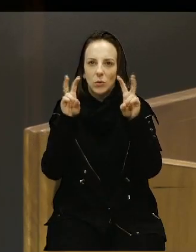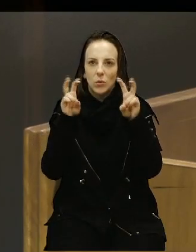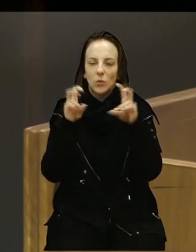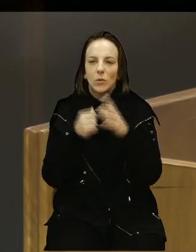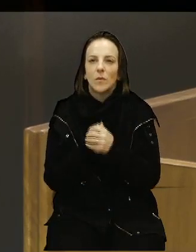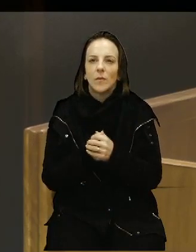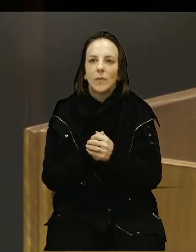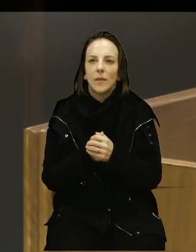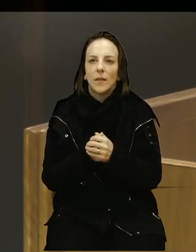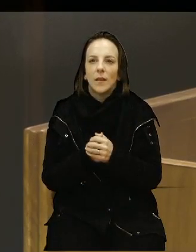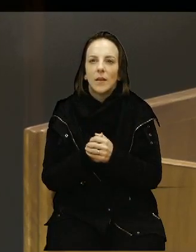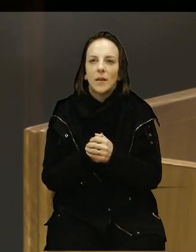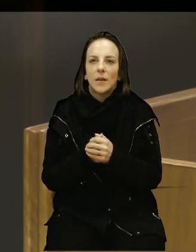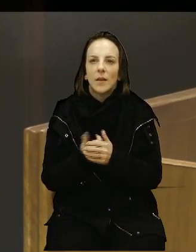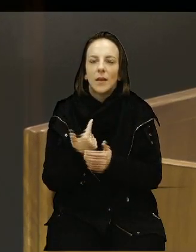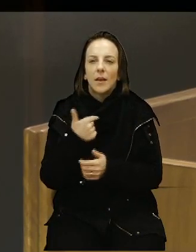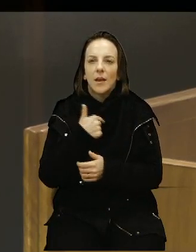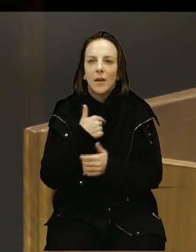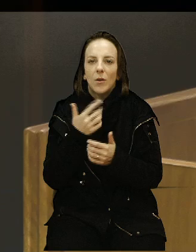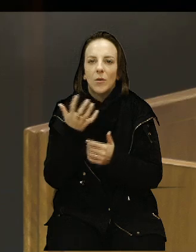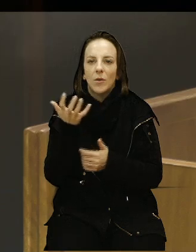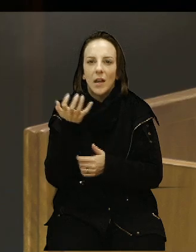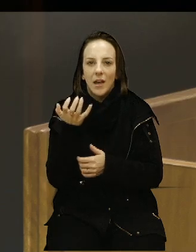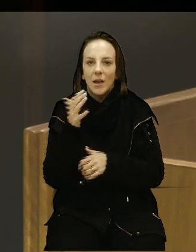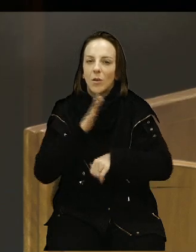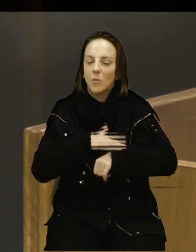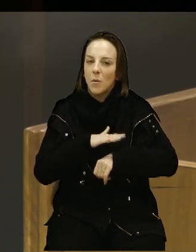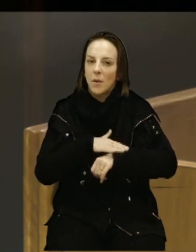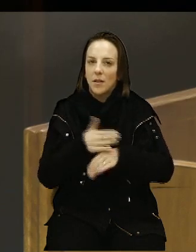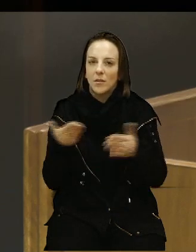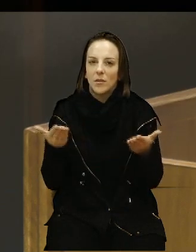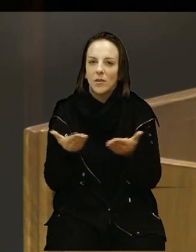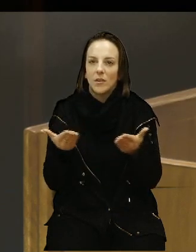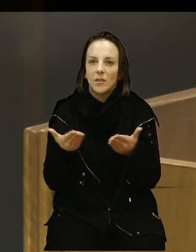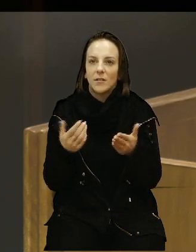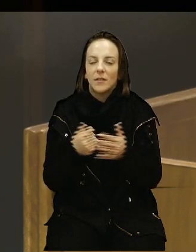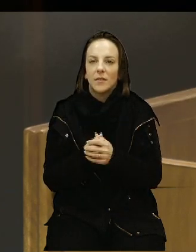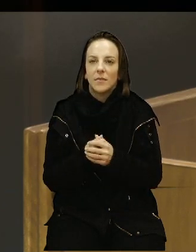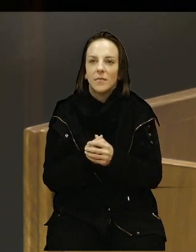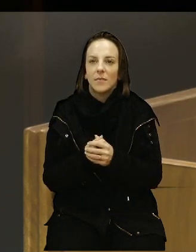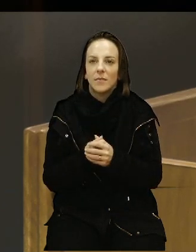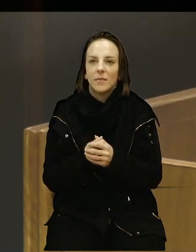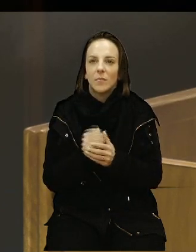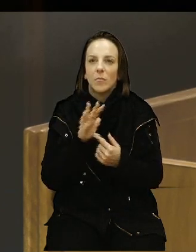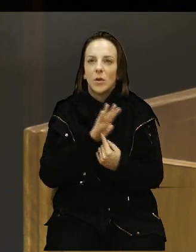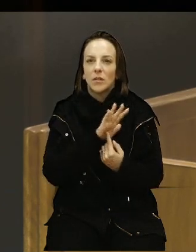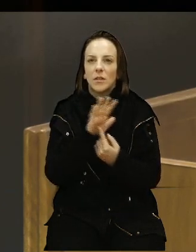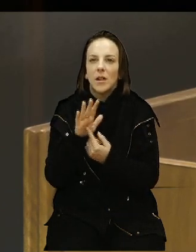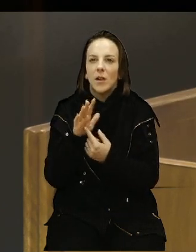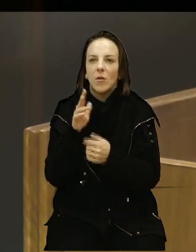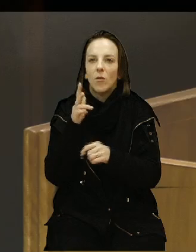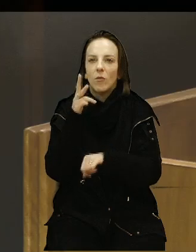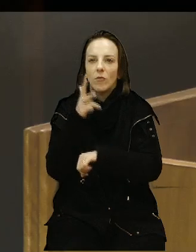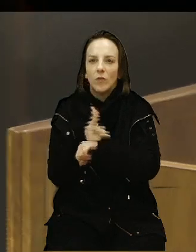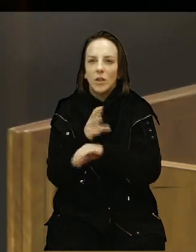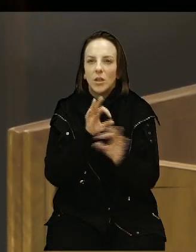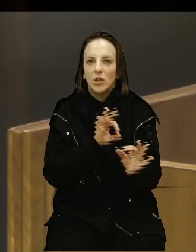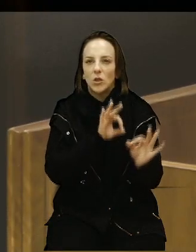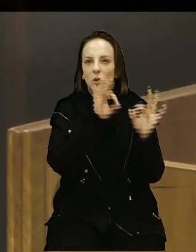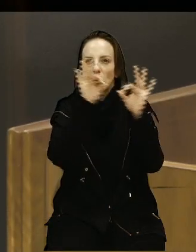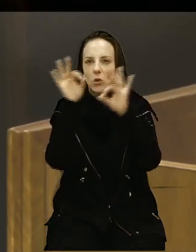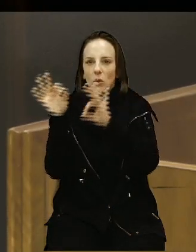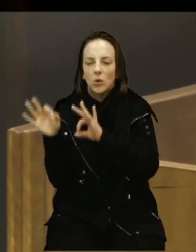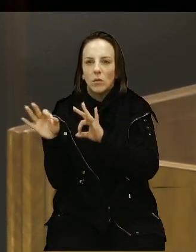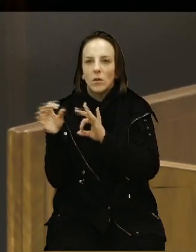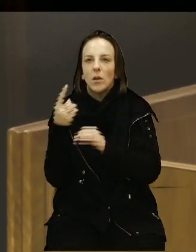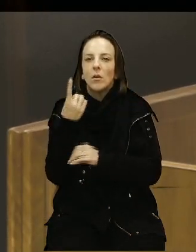qual eu quero que neste momento possa ser exibido o vídeo e um poder de reflexão, e